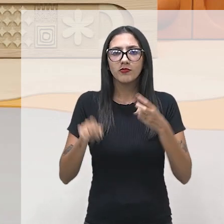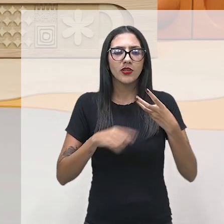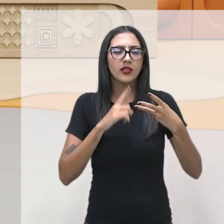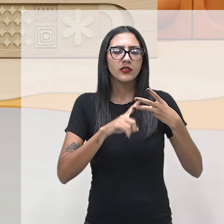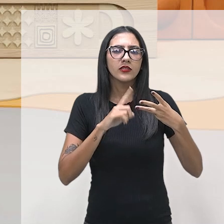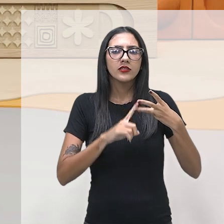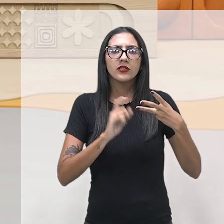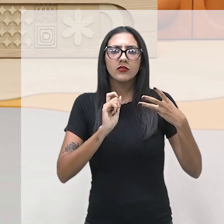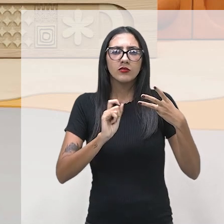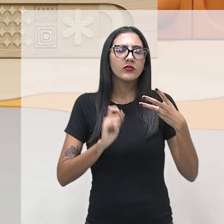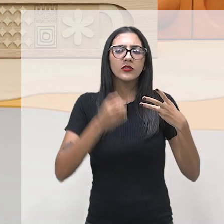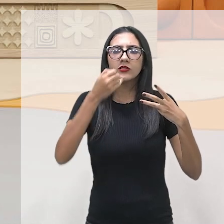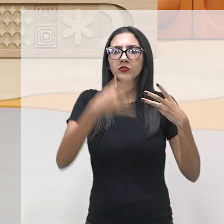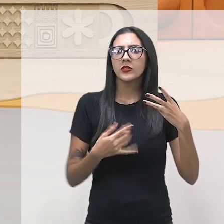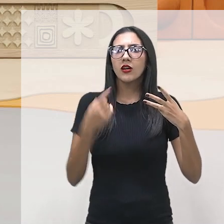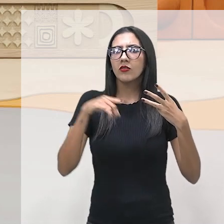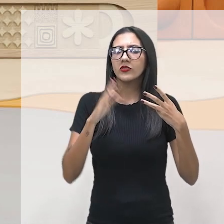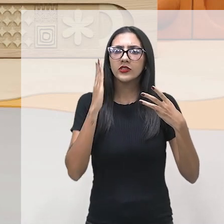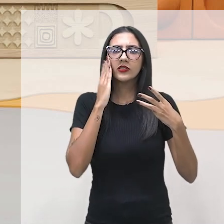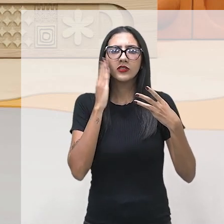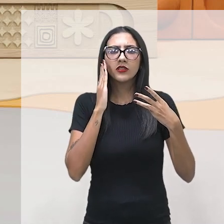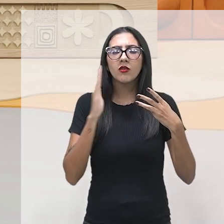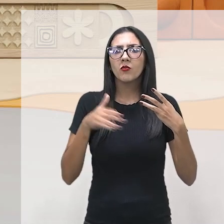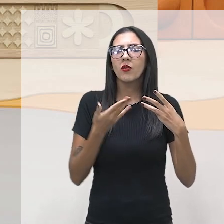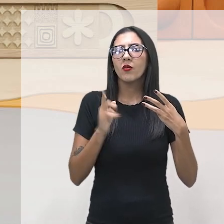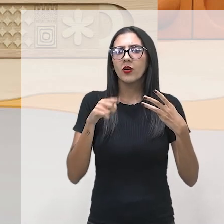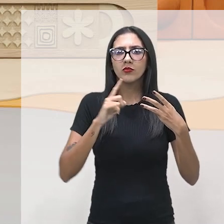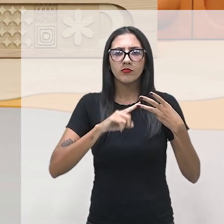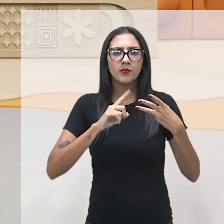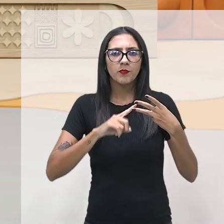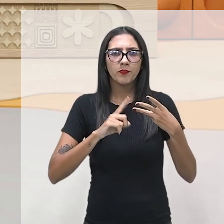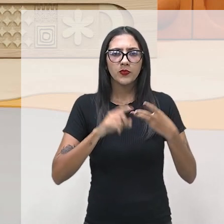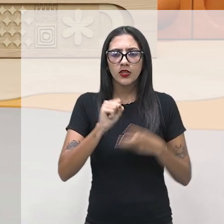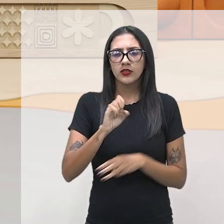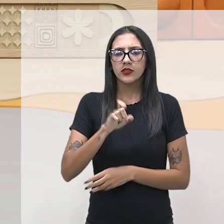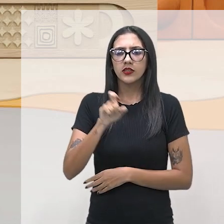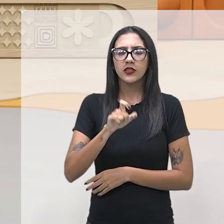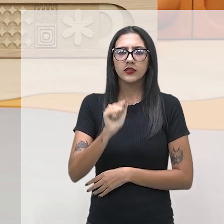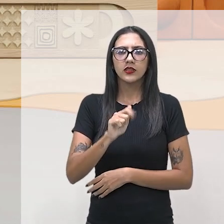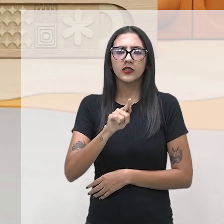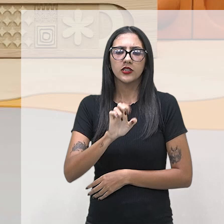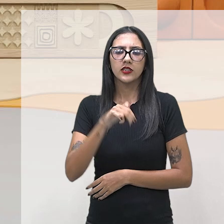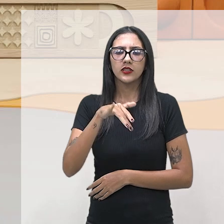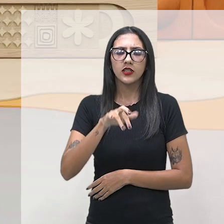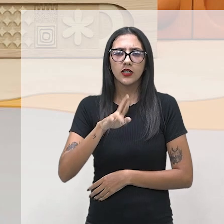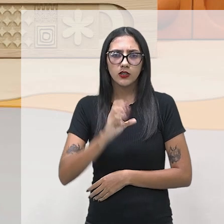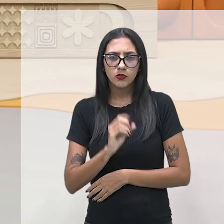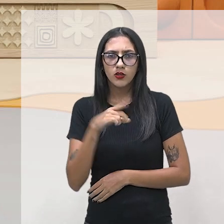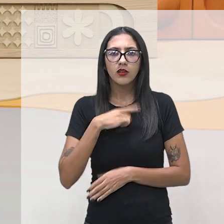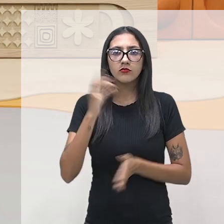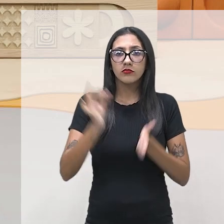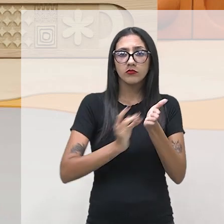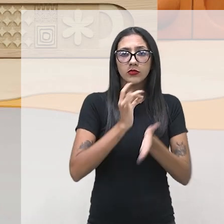terceira lei que a gente conheceu, professor, qual foi a lei? A lei do sexagenário, assinado lá em